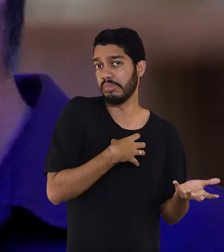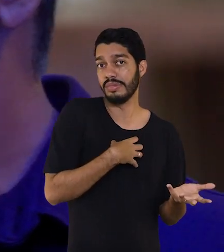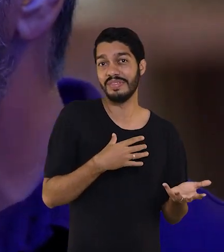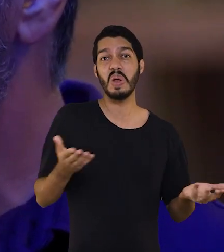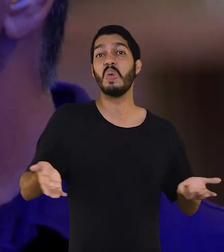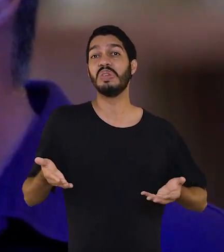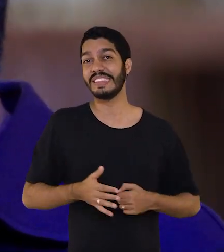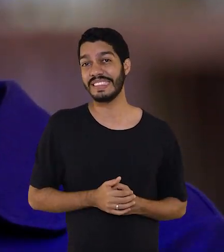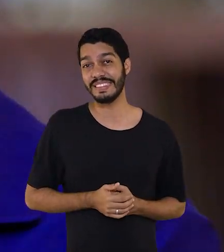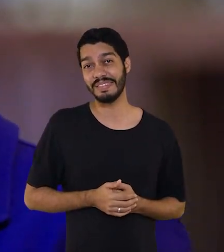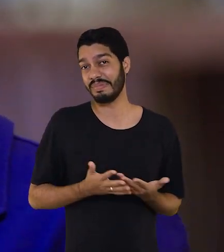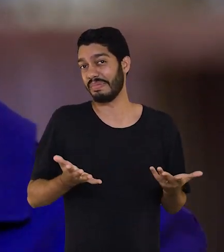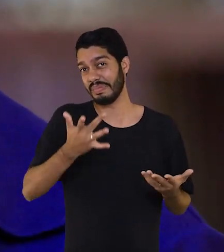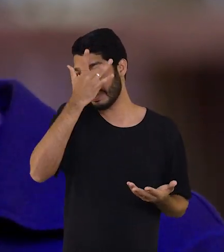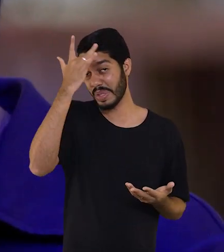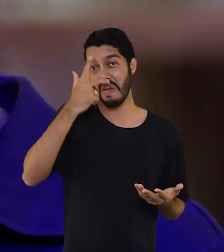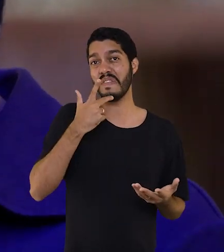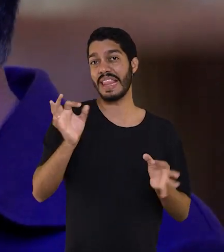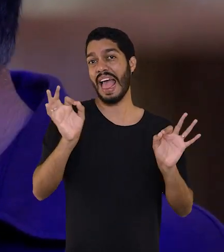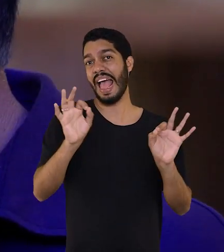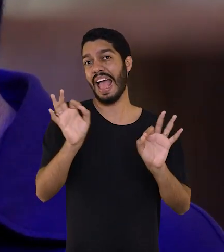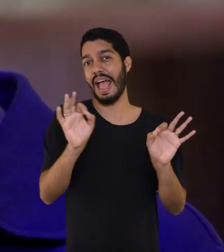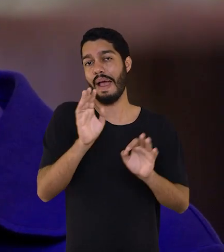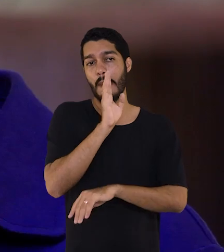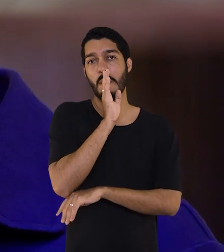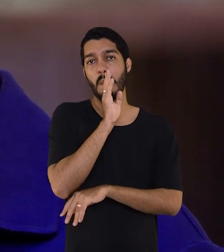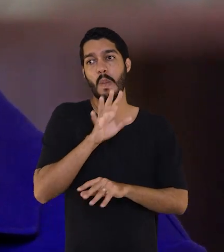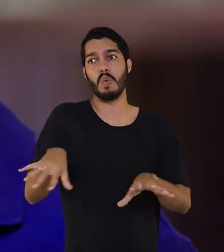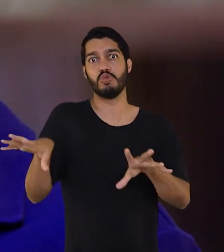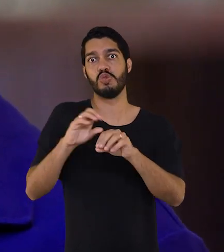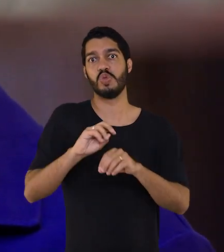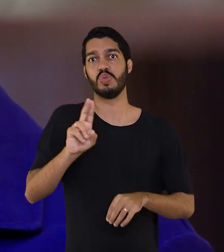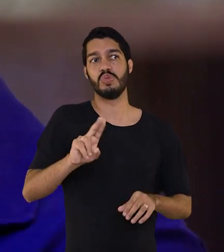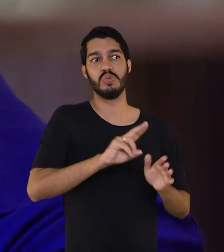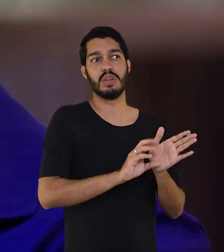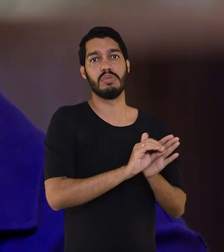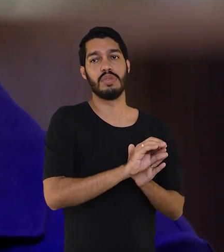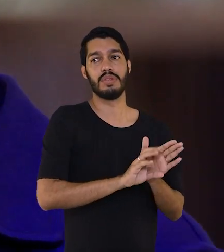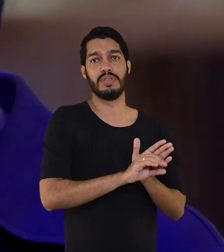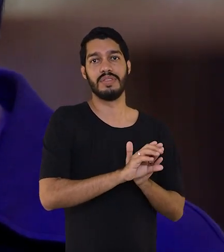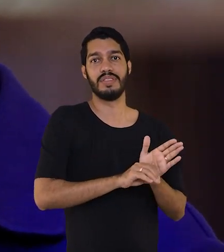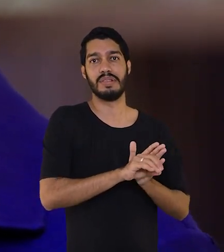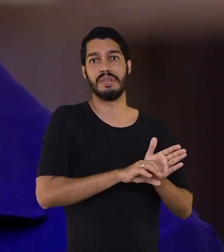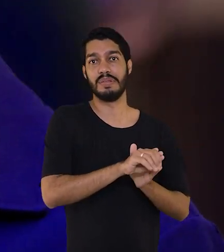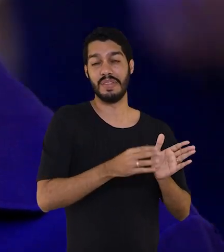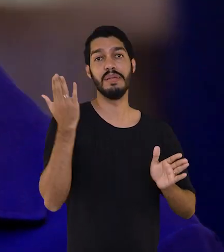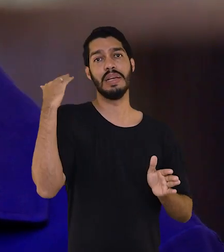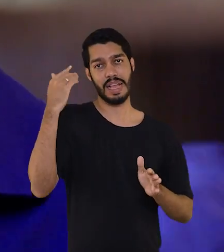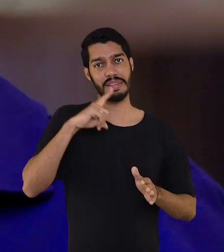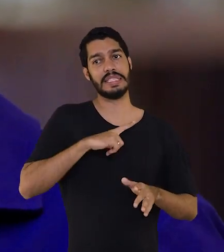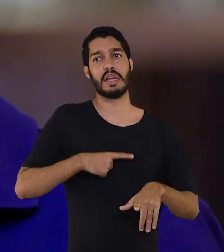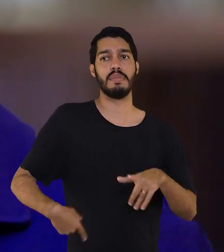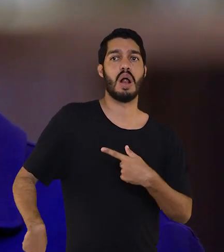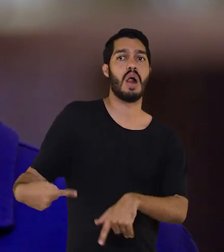questão inevitável. E hoje, isso nem é uma discussão, né? Ou seja, é só trazendo realmente uma coisa